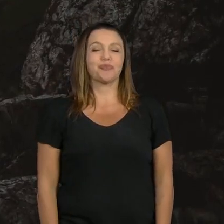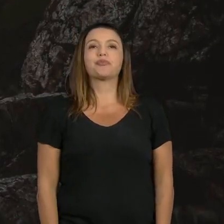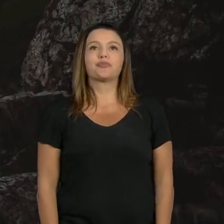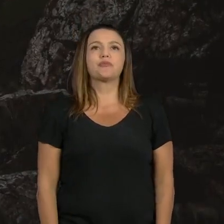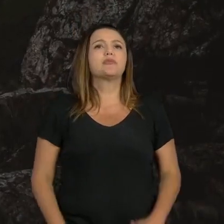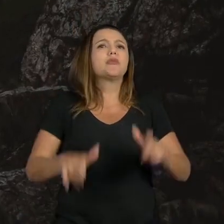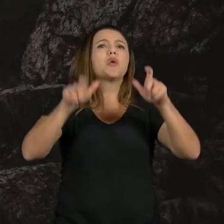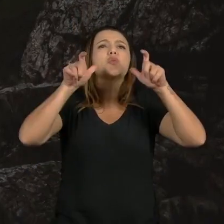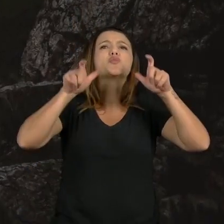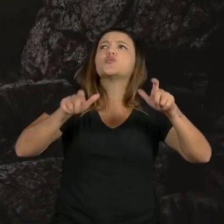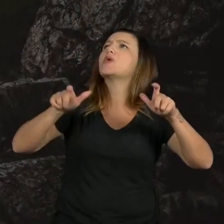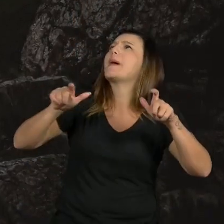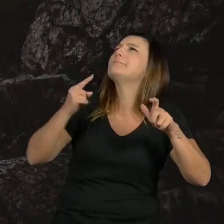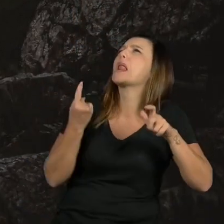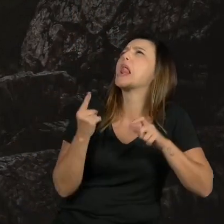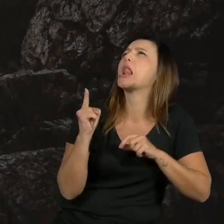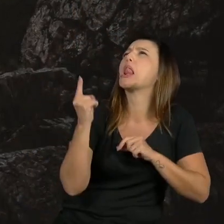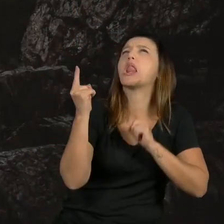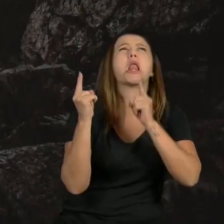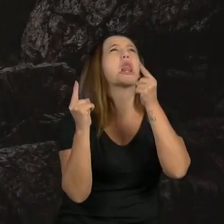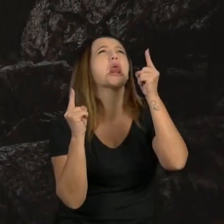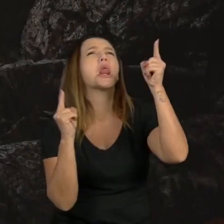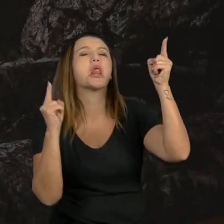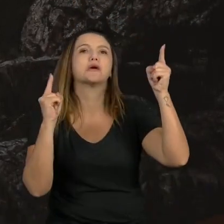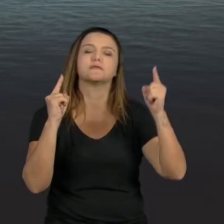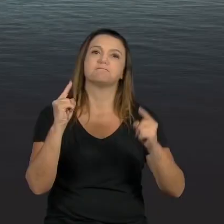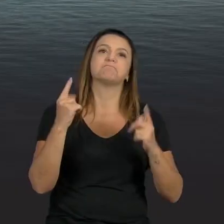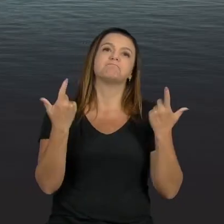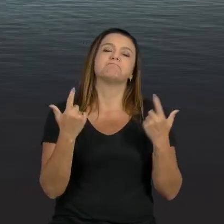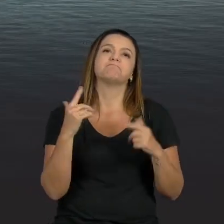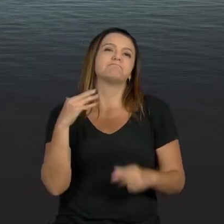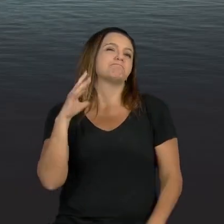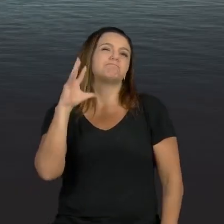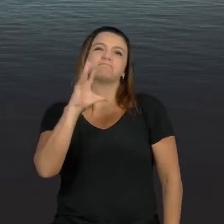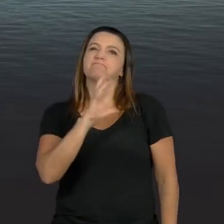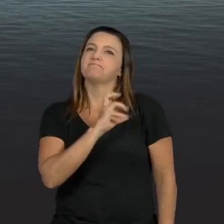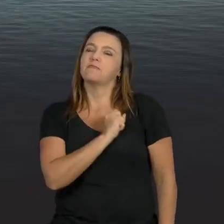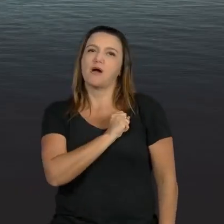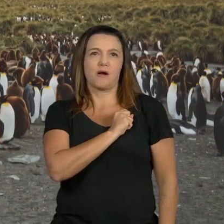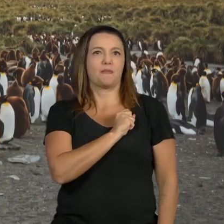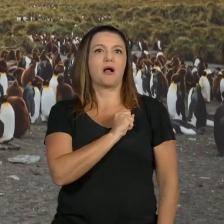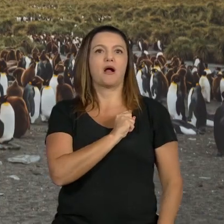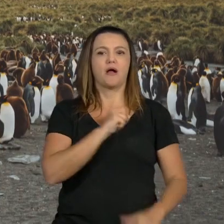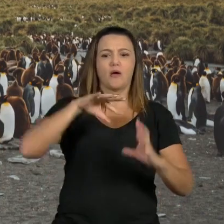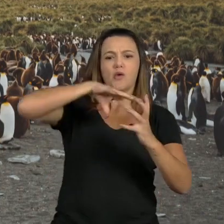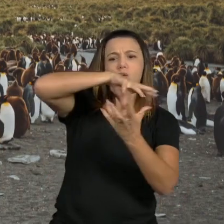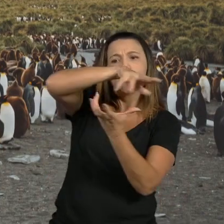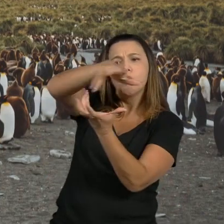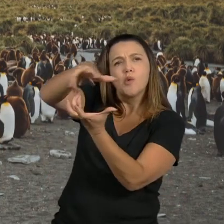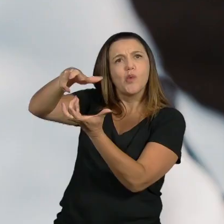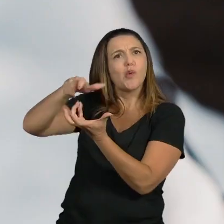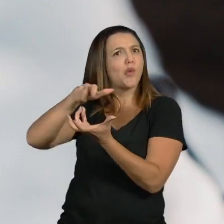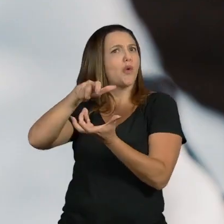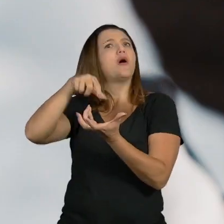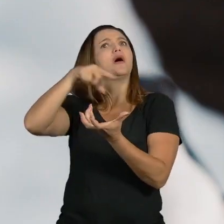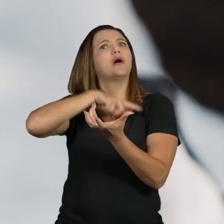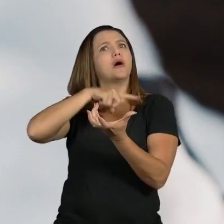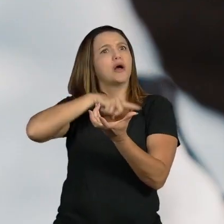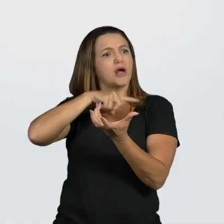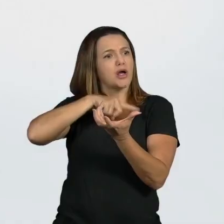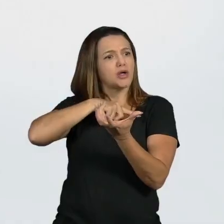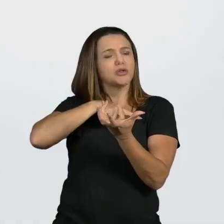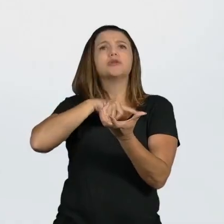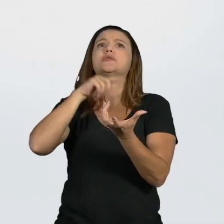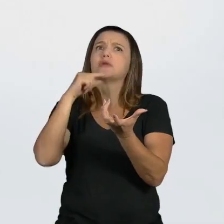Lugares remotos no planeta são a paixão da fotógrafa. No entorno do Polo Sul, a Antártica, com seus